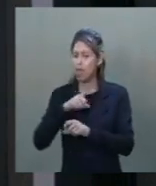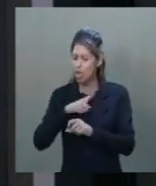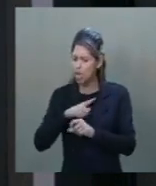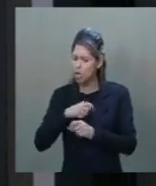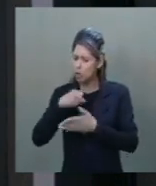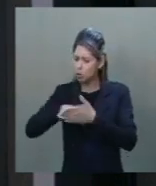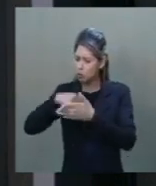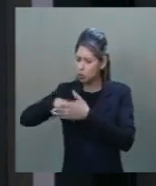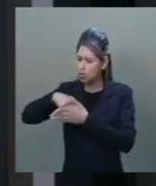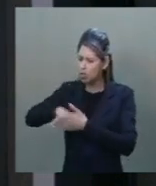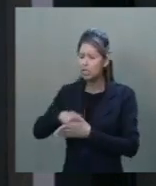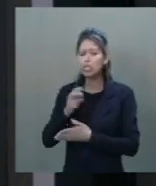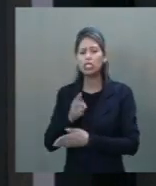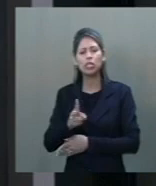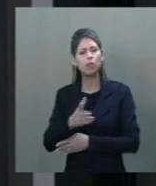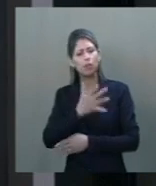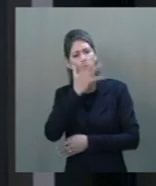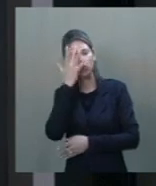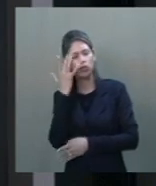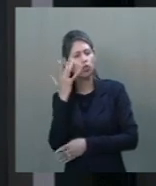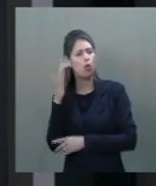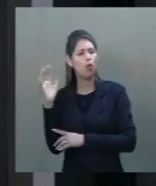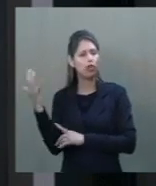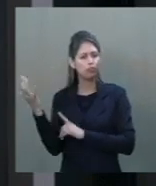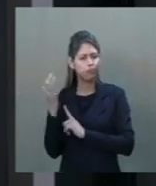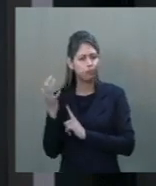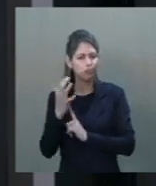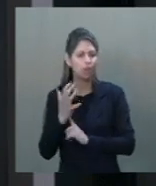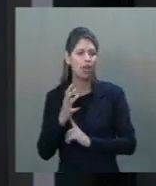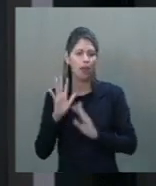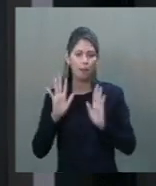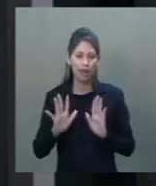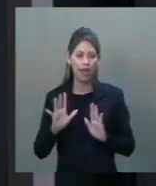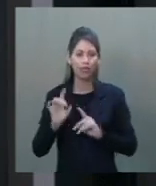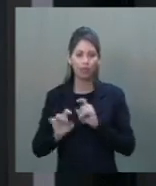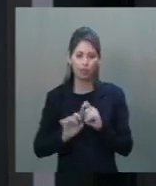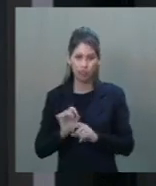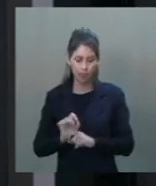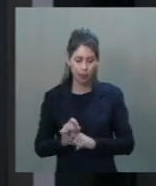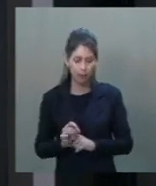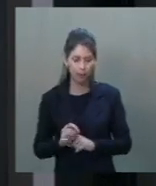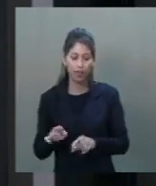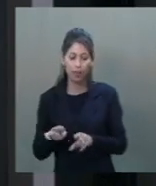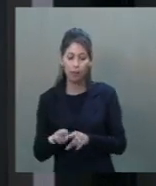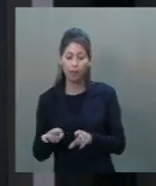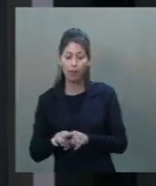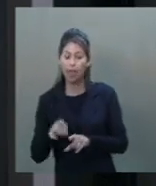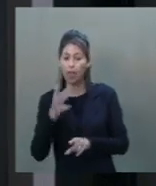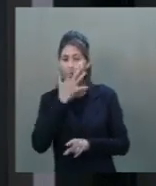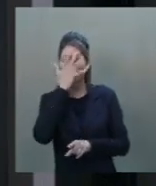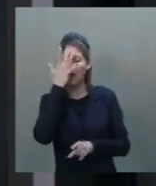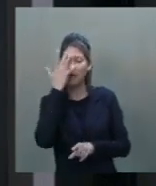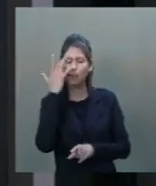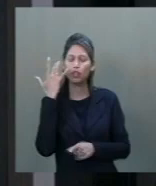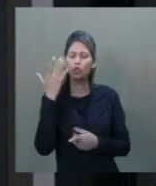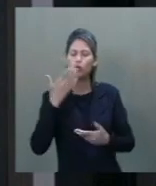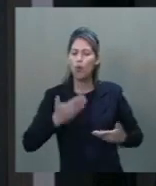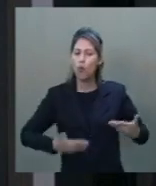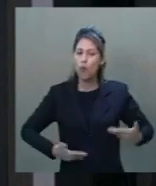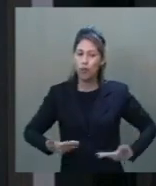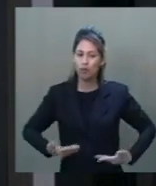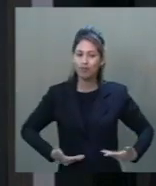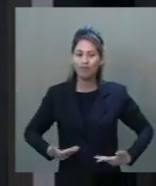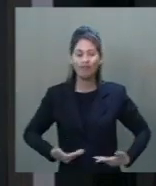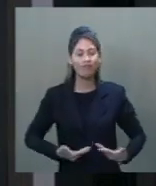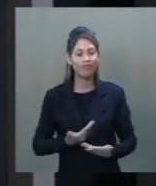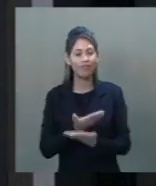arrobos dos antidemocráticos. Agradeço aos servidores do Senado Federal, aos consultores